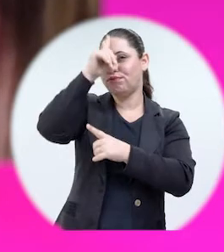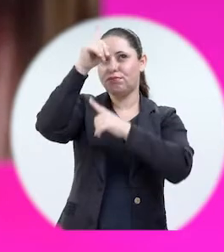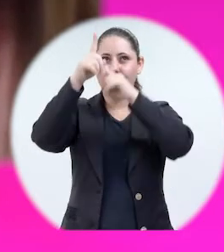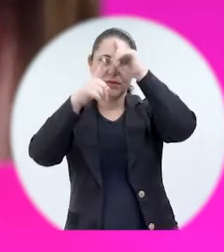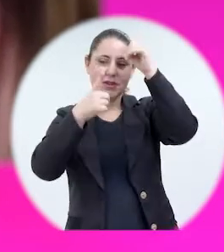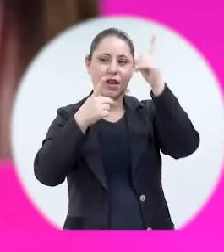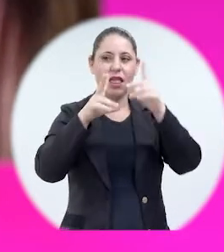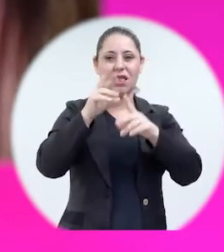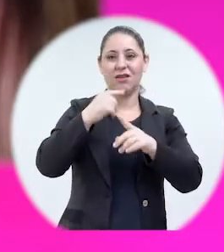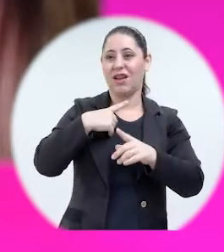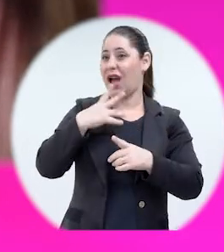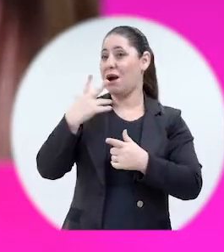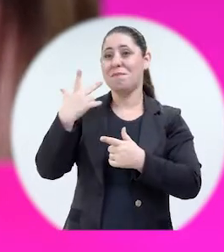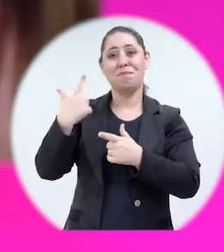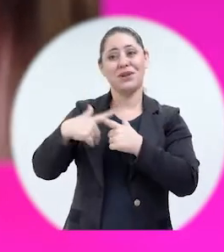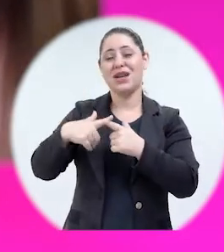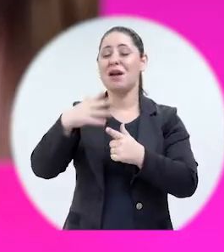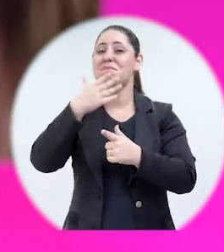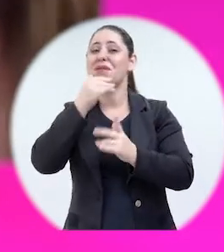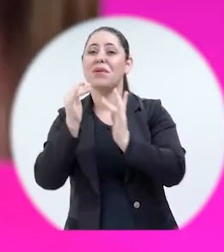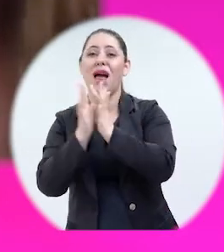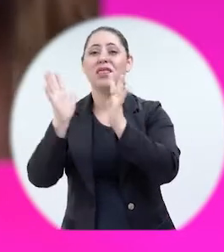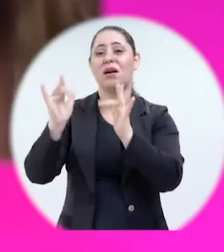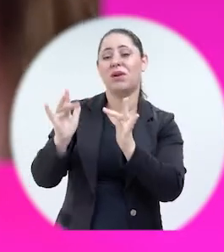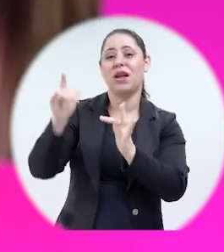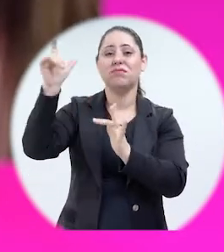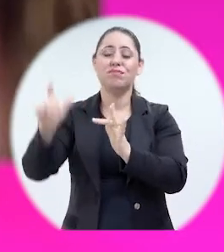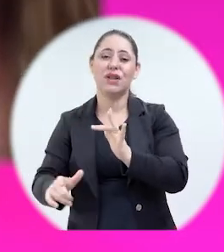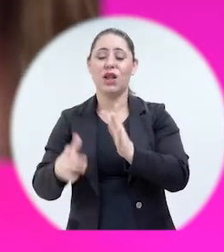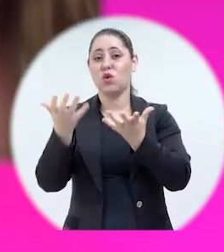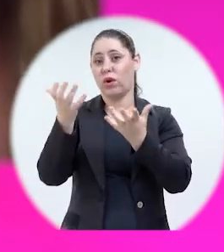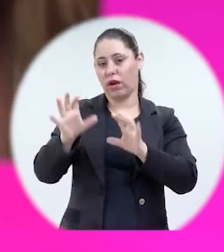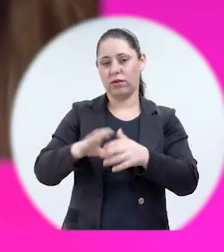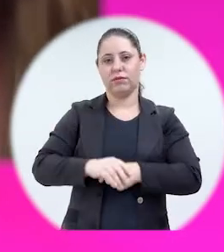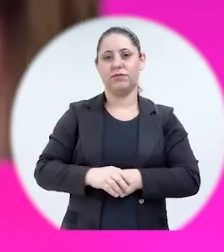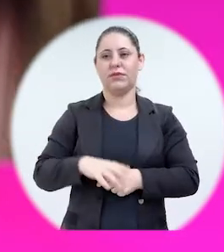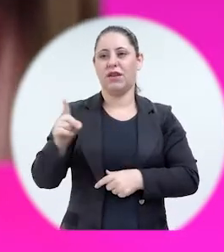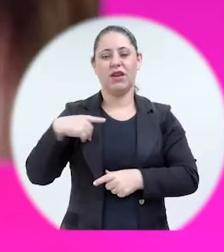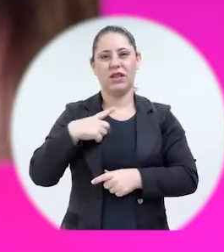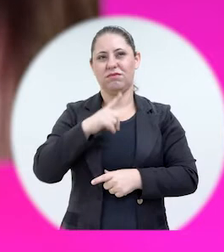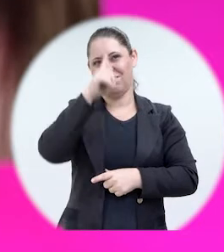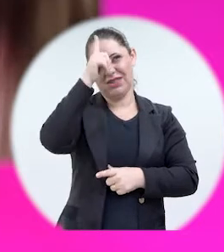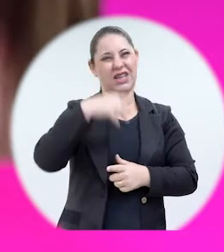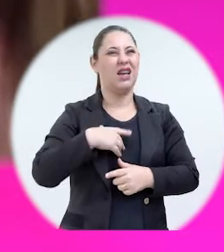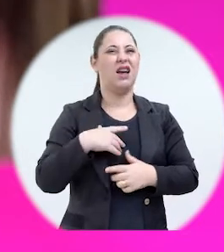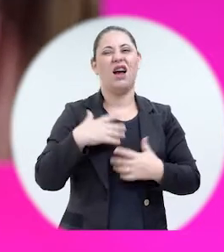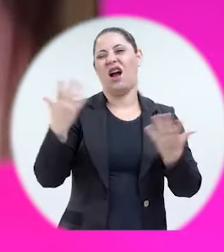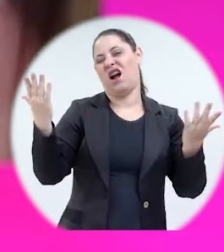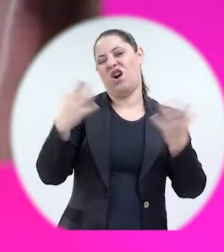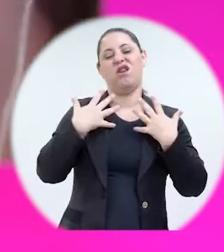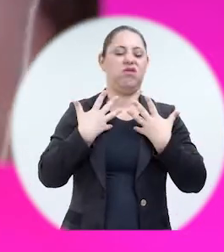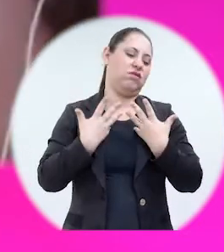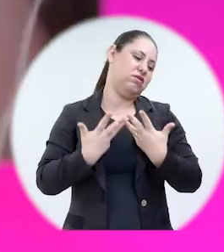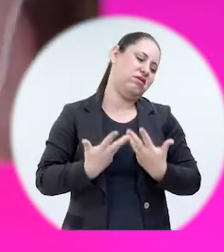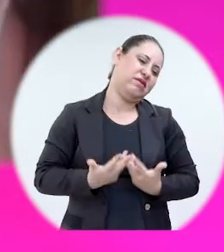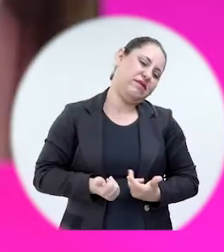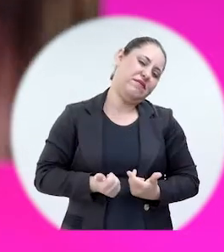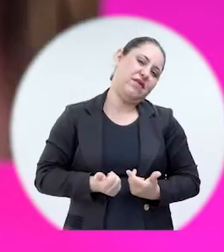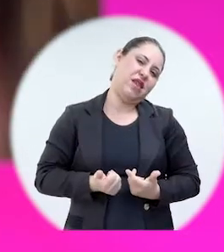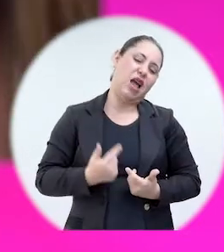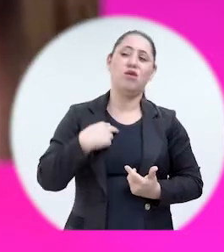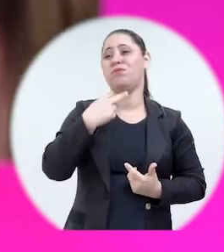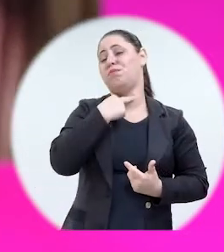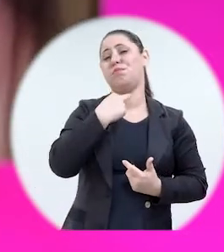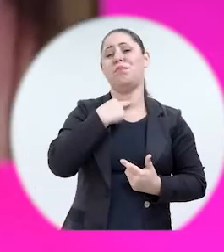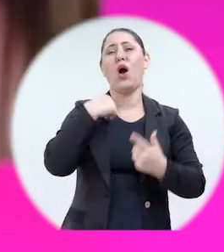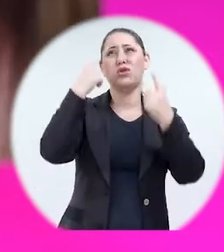desculpas. Geralmente, ela não vai falar, porque meu marido, meu namorado, meu parceiro, ele não quer. vai inventar desculpas. Hoje eu estou